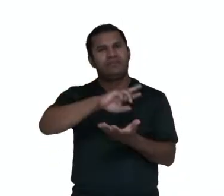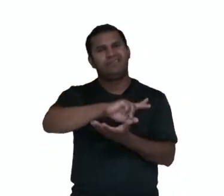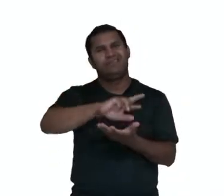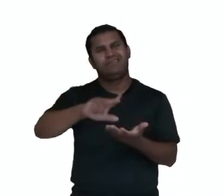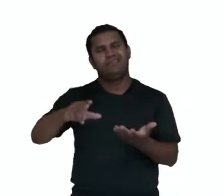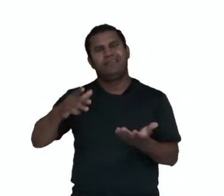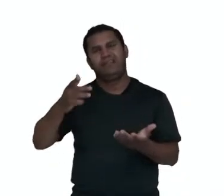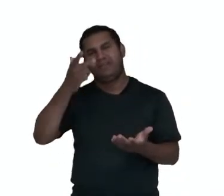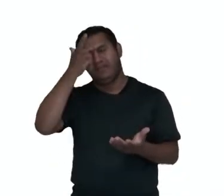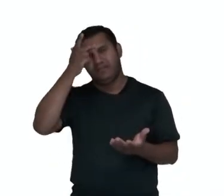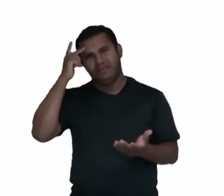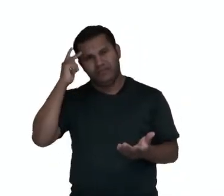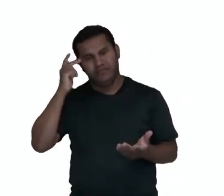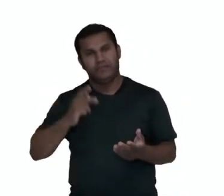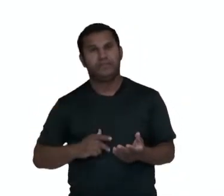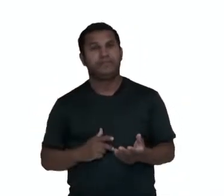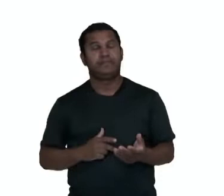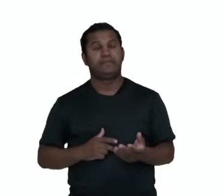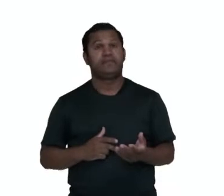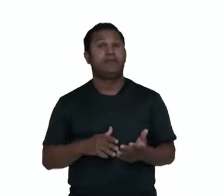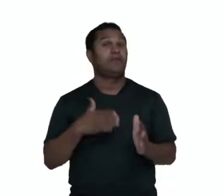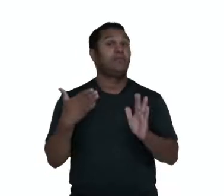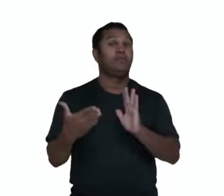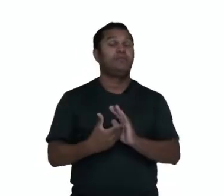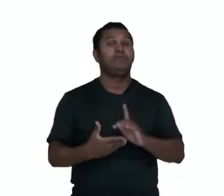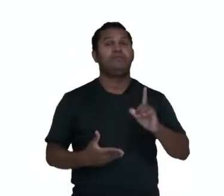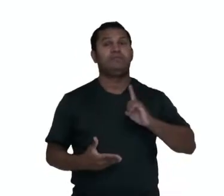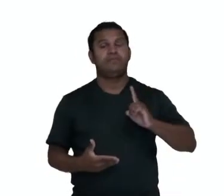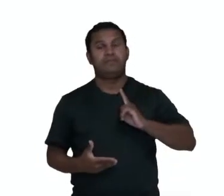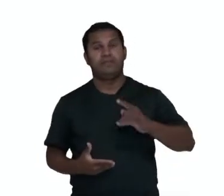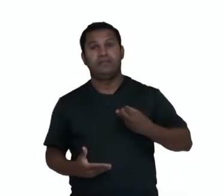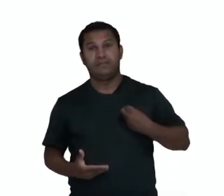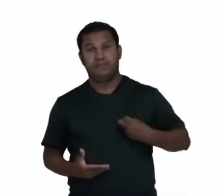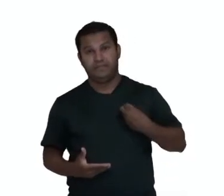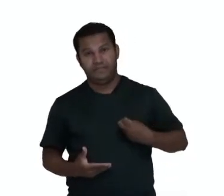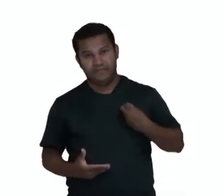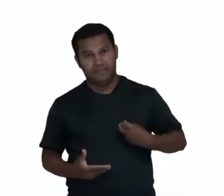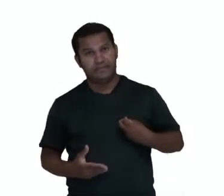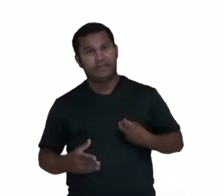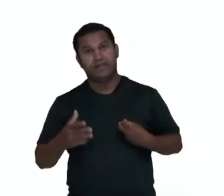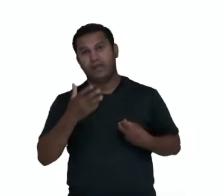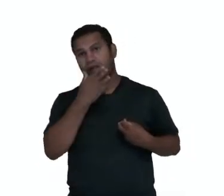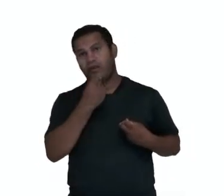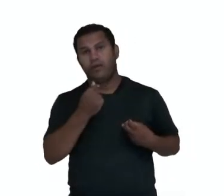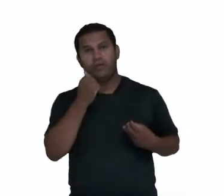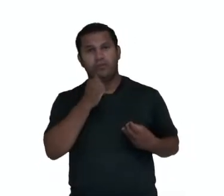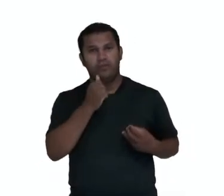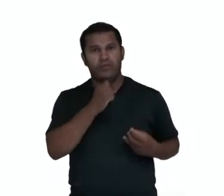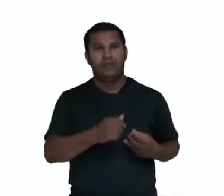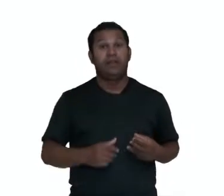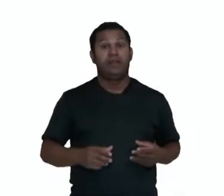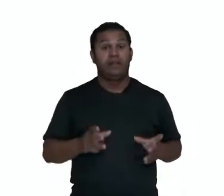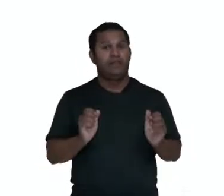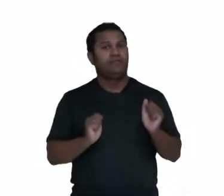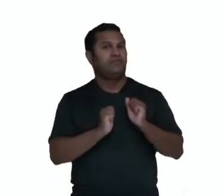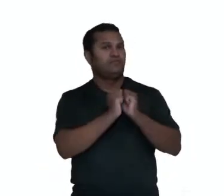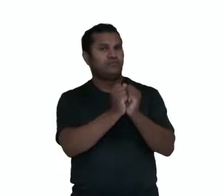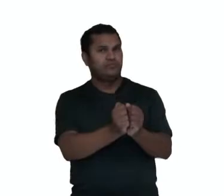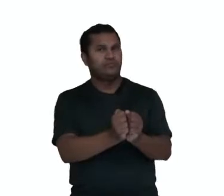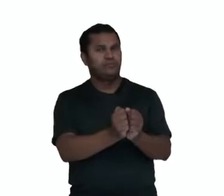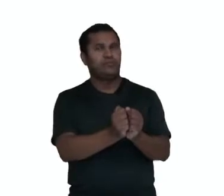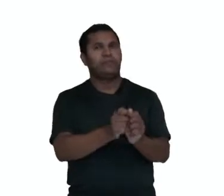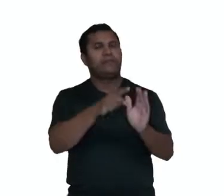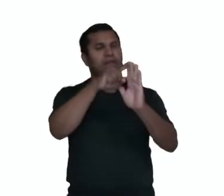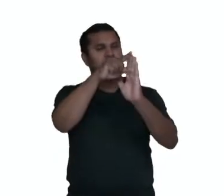os seres humanos tendem a tornar seu grupo social como uma medida para avaliar os demais. E